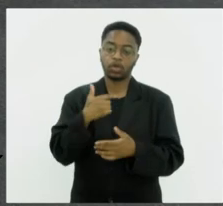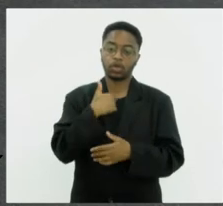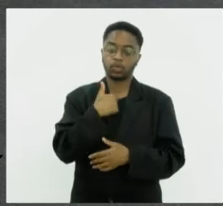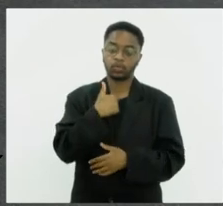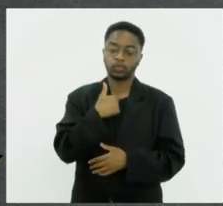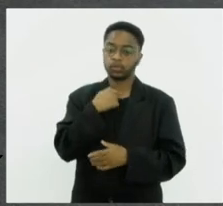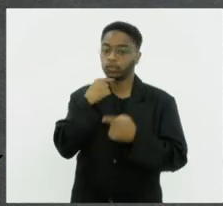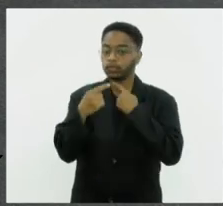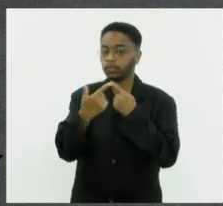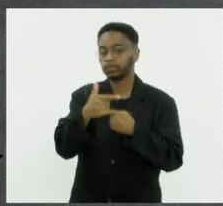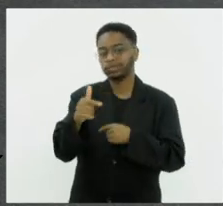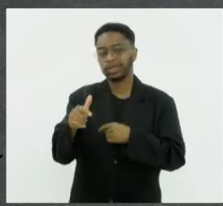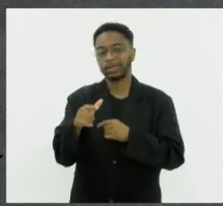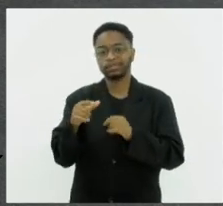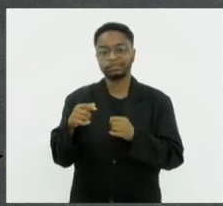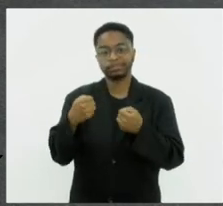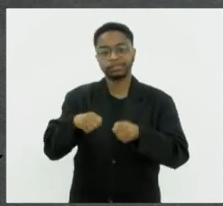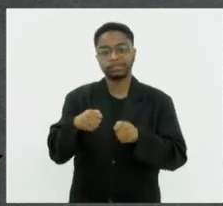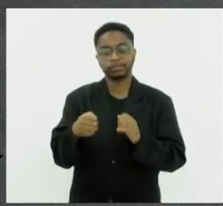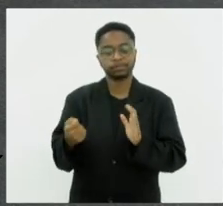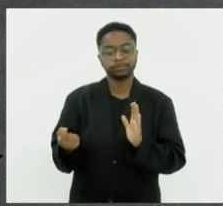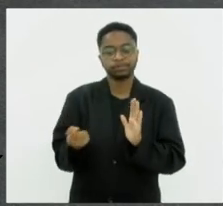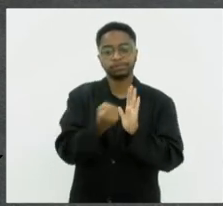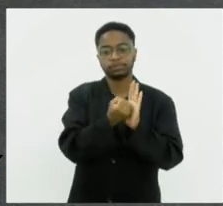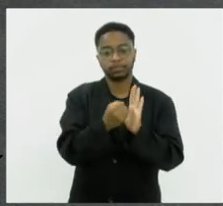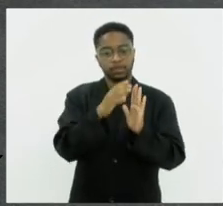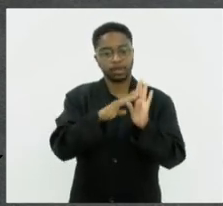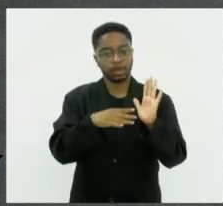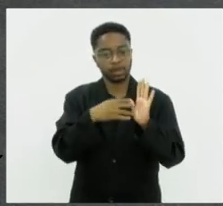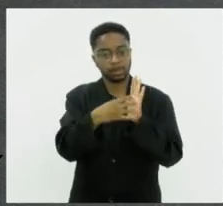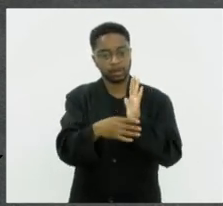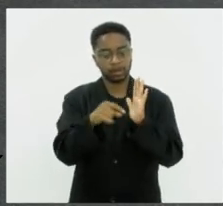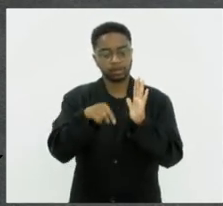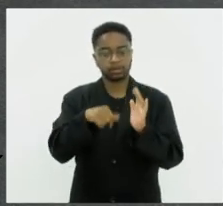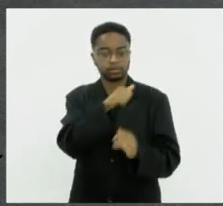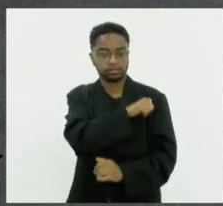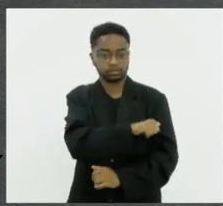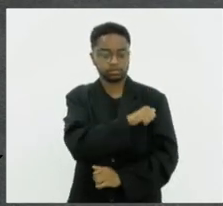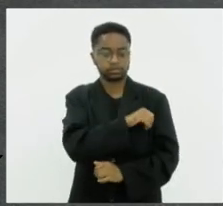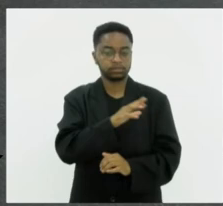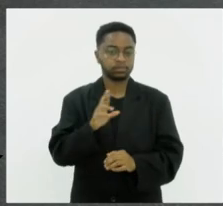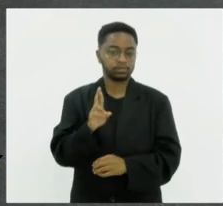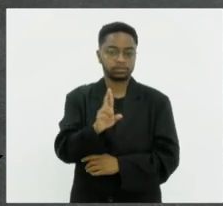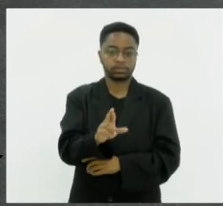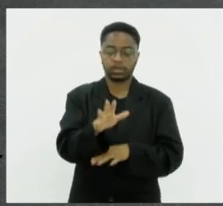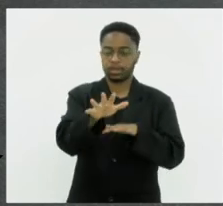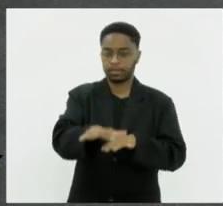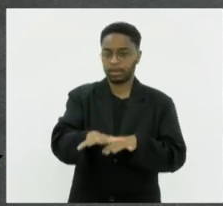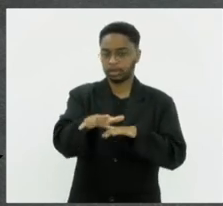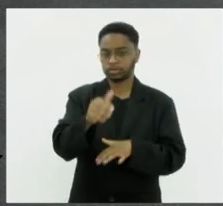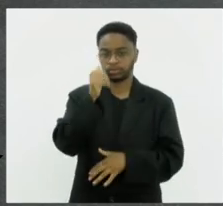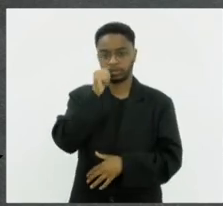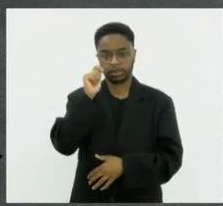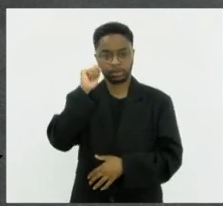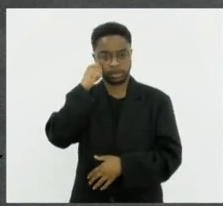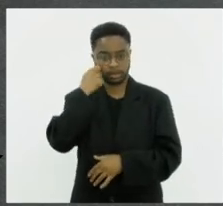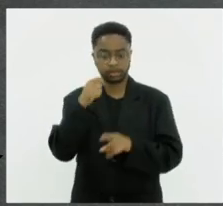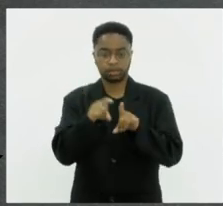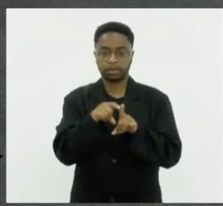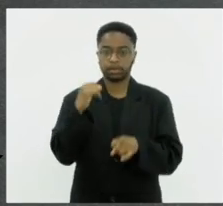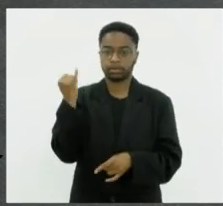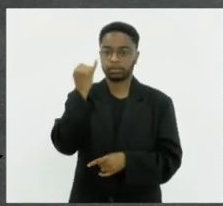dia marcado no calendário do Estado do Rio de Janeiro que representa a Marcha das Mulheres Negras. Importante dizer